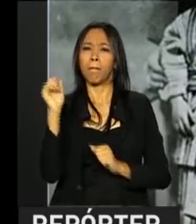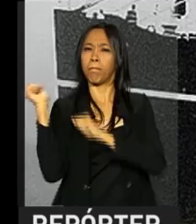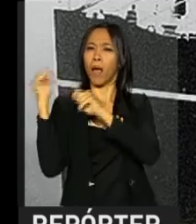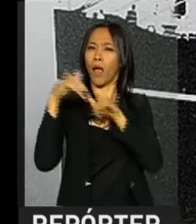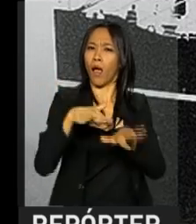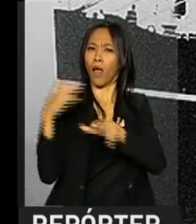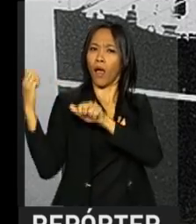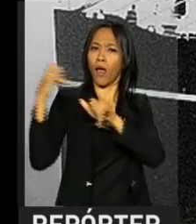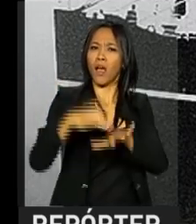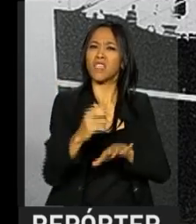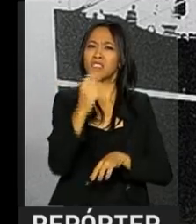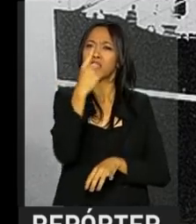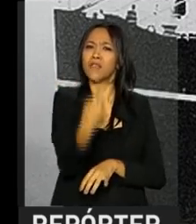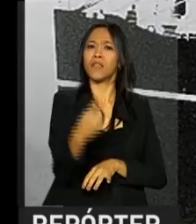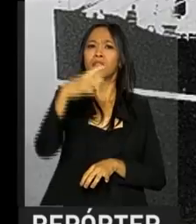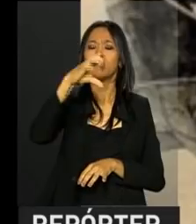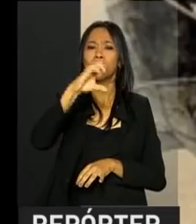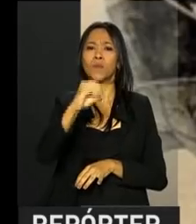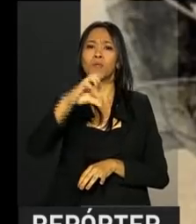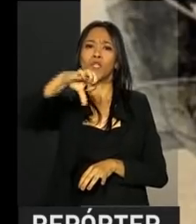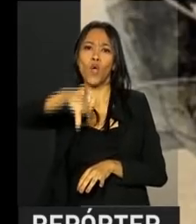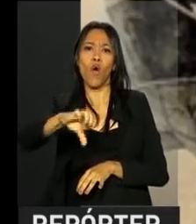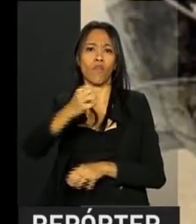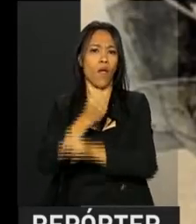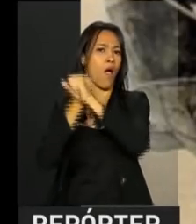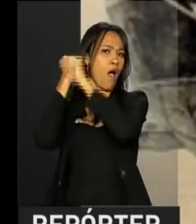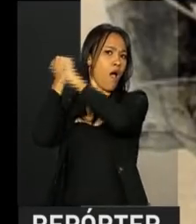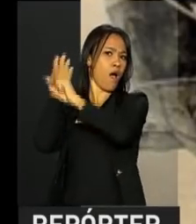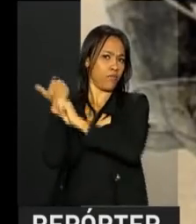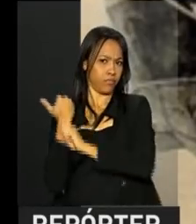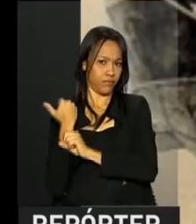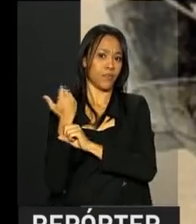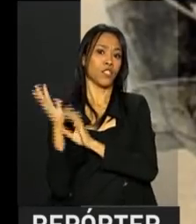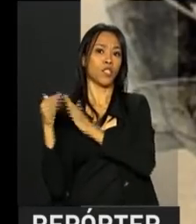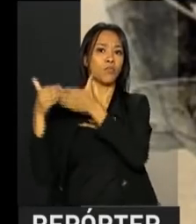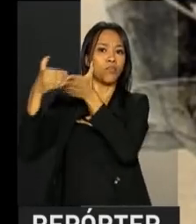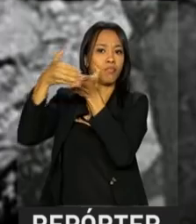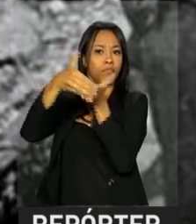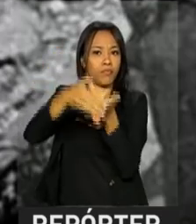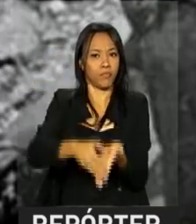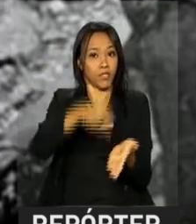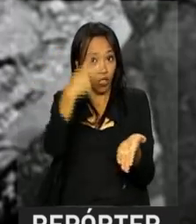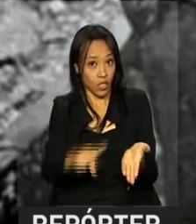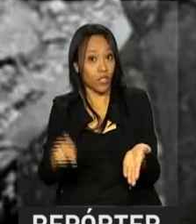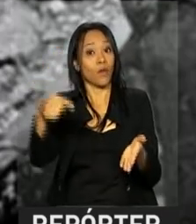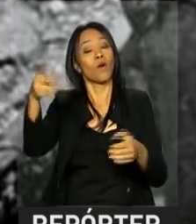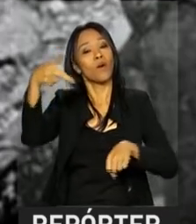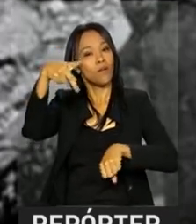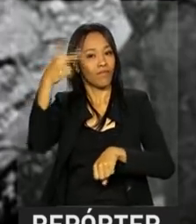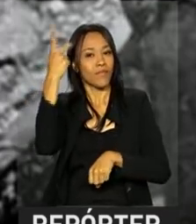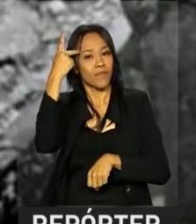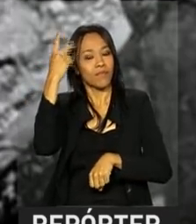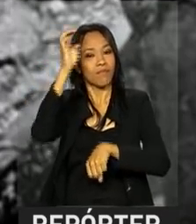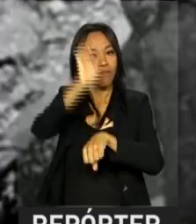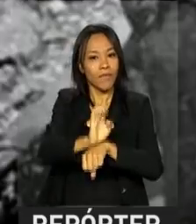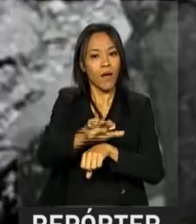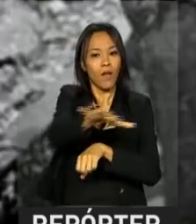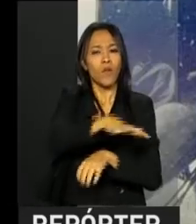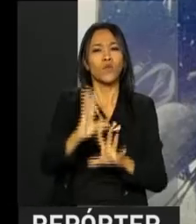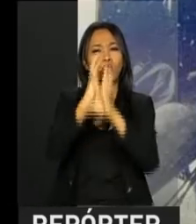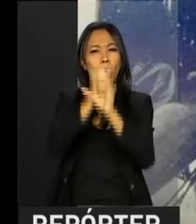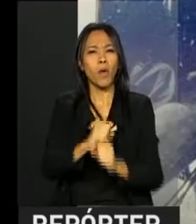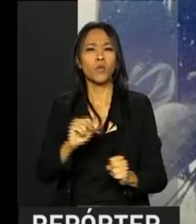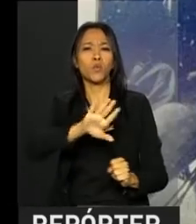que começou há 109 anos com a chegada do navio Kasato Maru ao Porto de Santos, os descendentes de japoneses no Brasil somam hoje